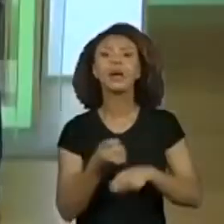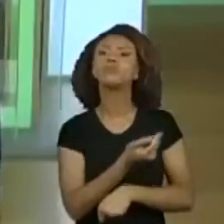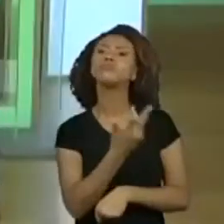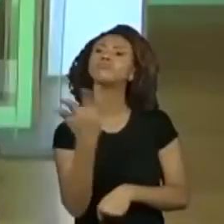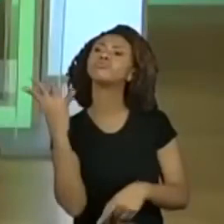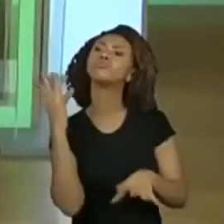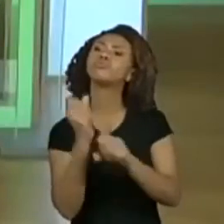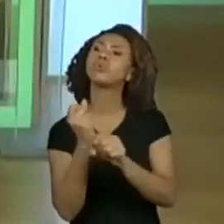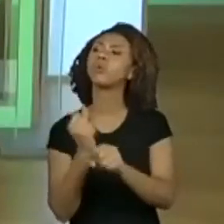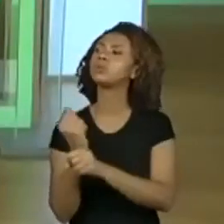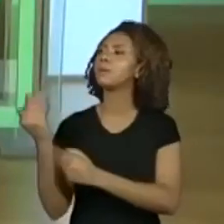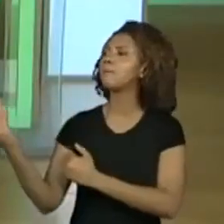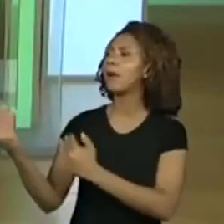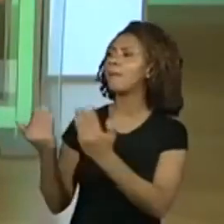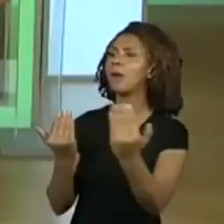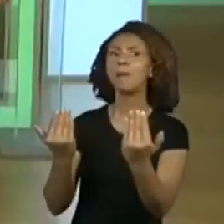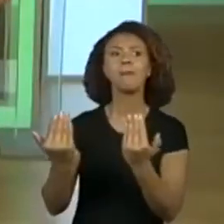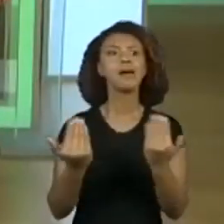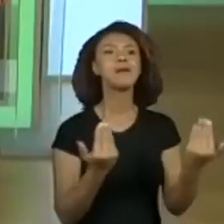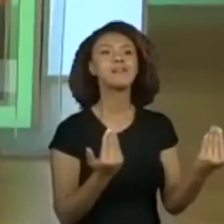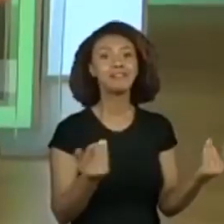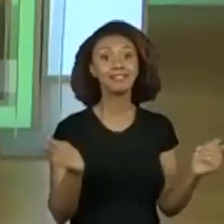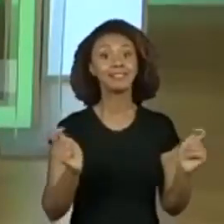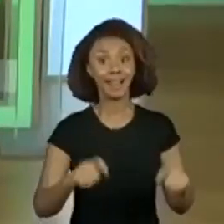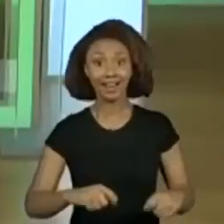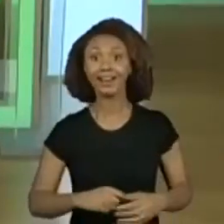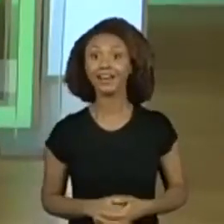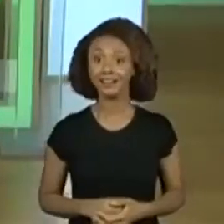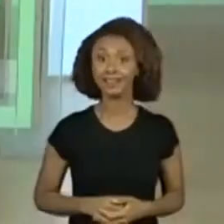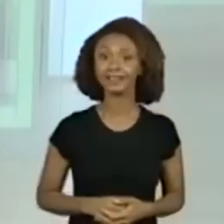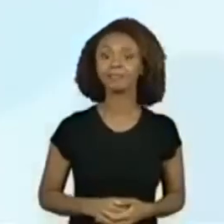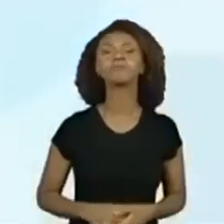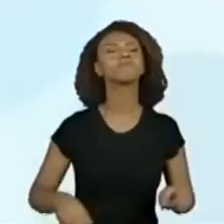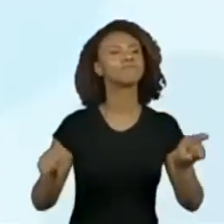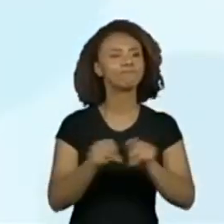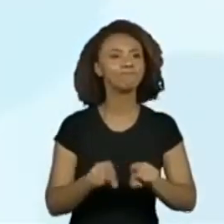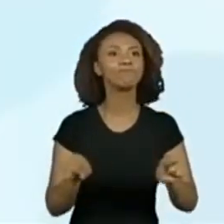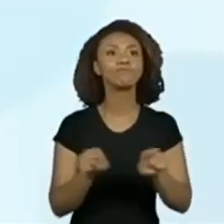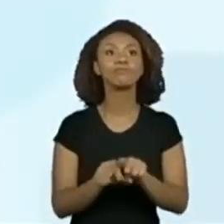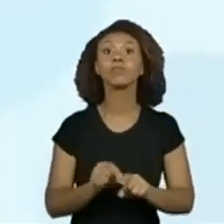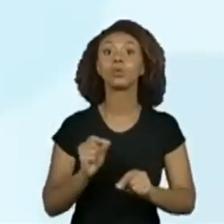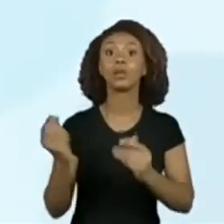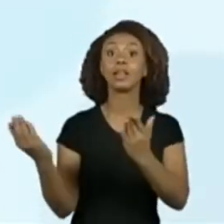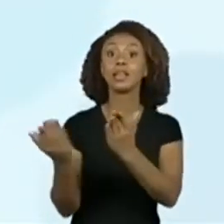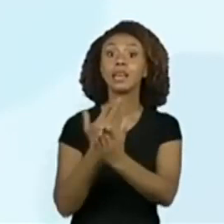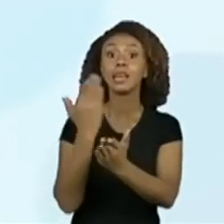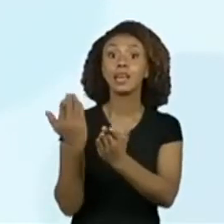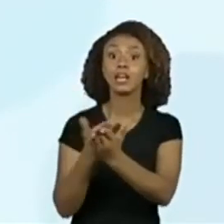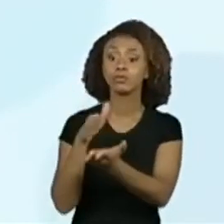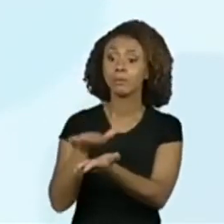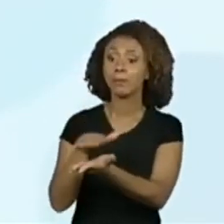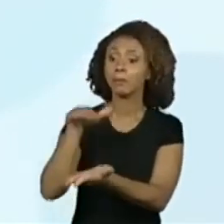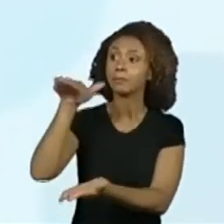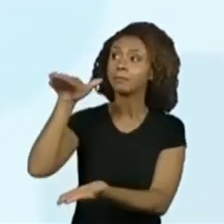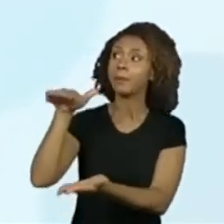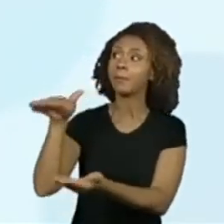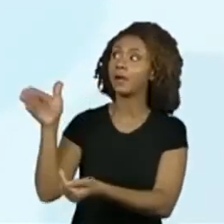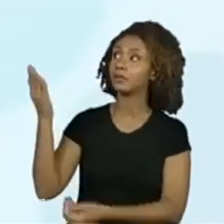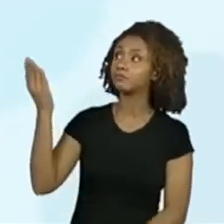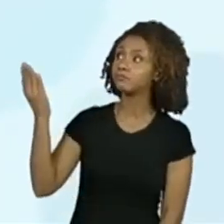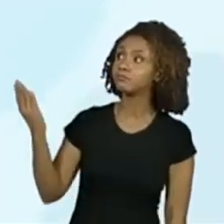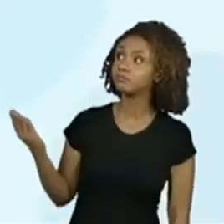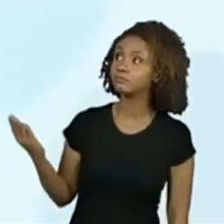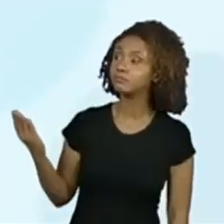fazer a comparação entre eles não é mesmo Olha só nós temos também aí alguns livros que estão fora